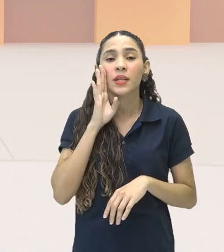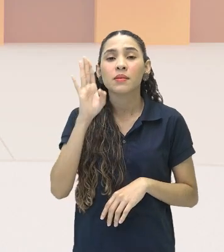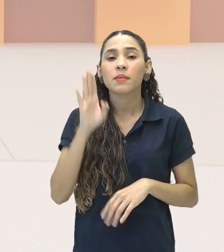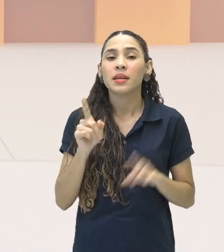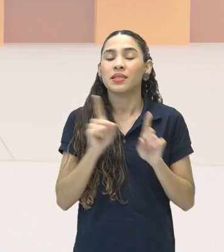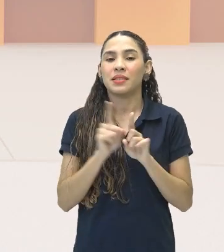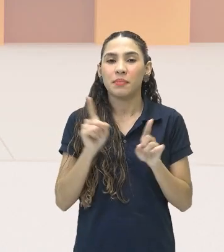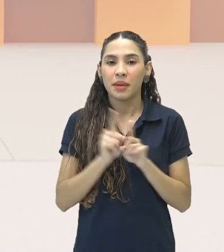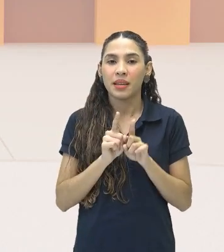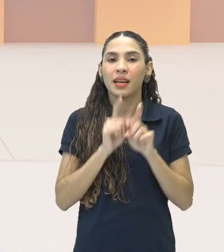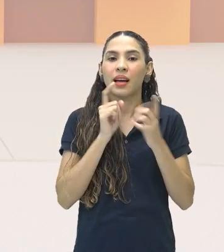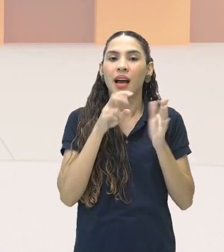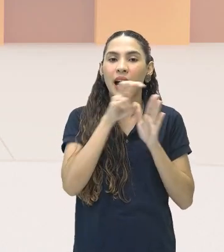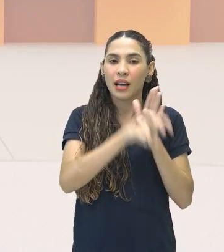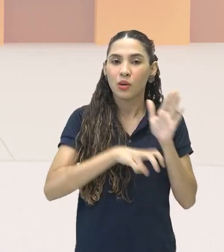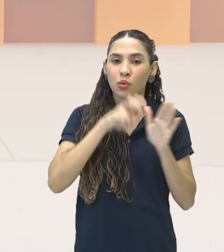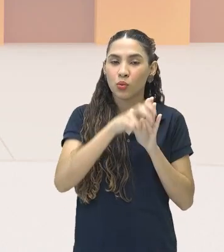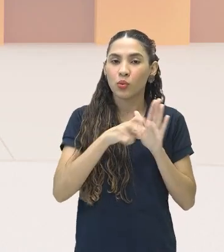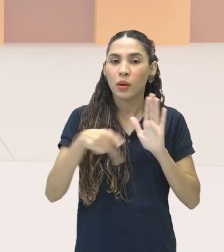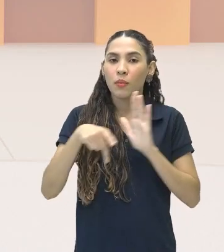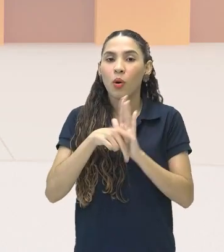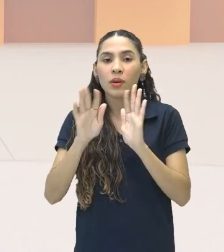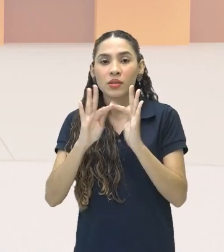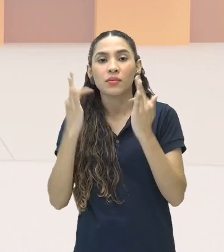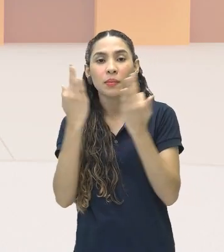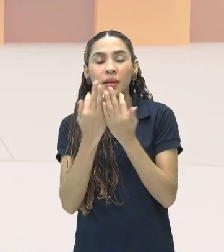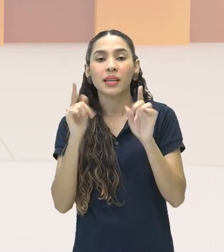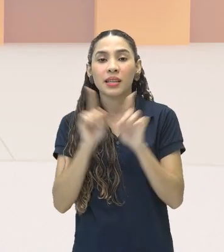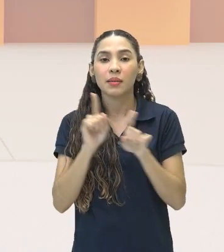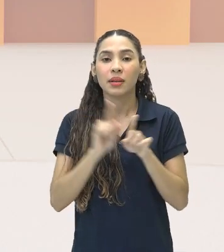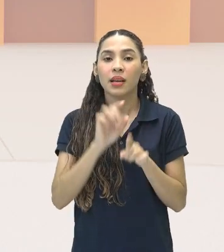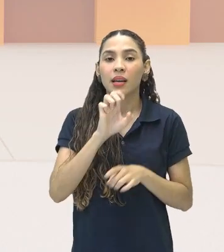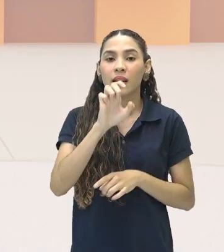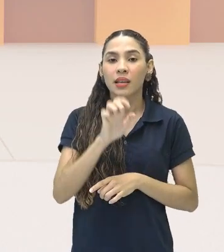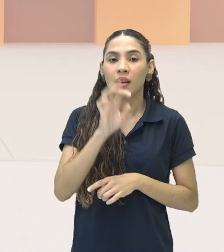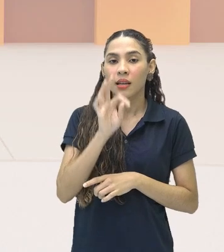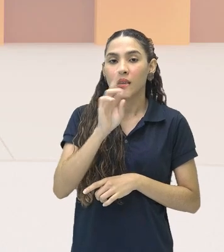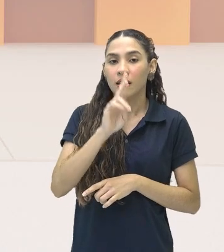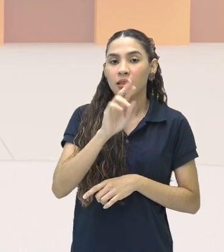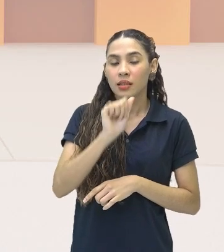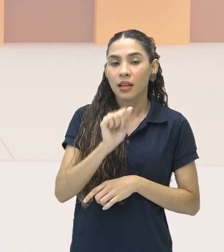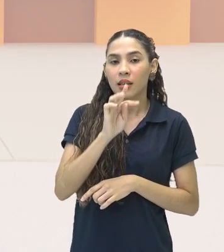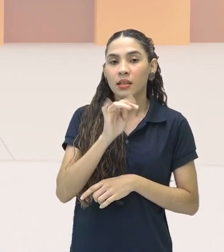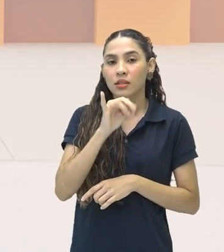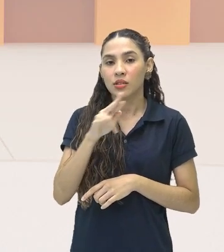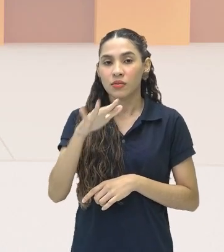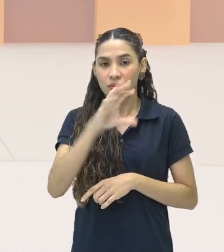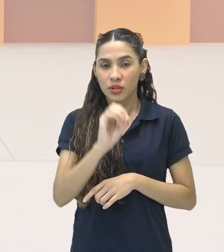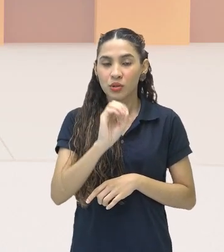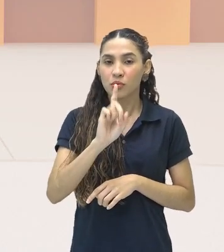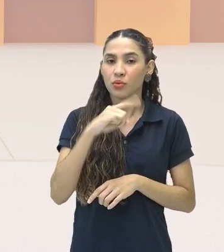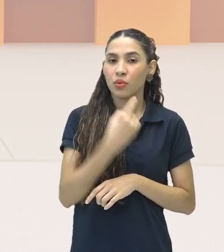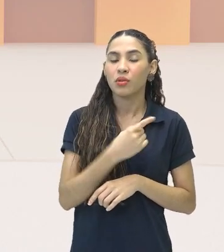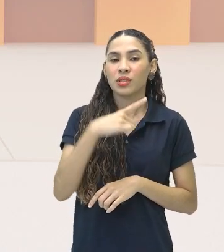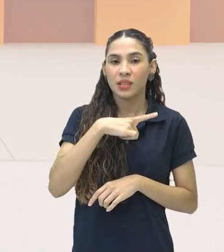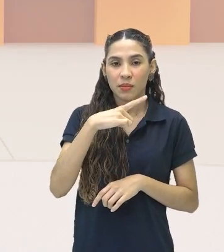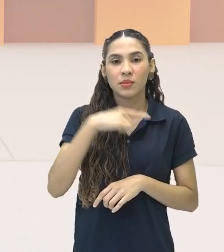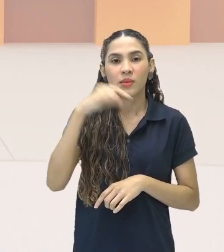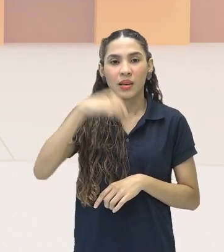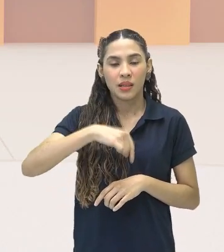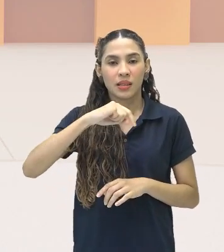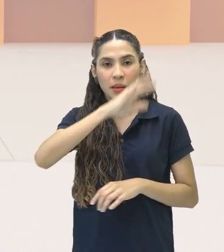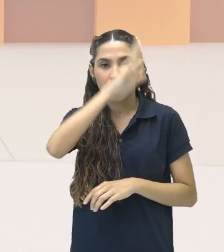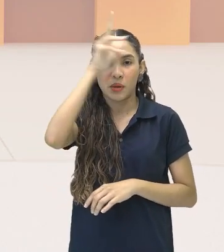principalmente isso, a agricultura de subsistência e o extrativismo. Tá bom? É o que mais nós temos aqui